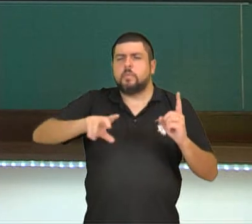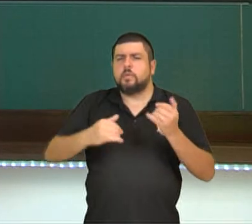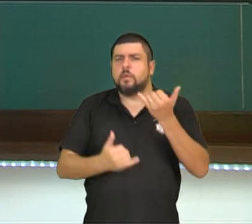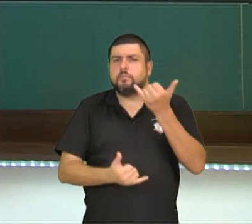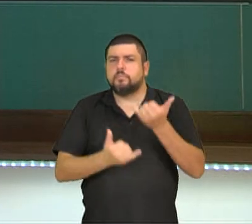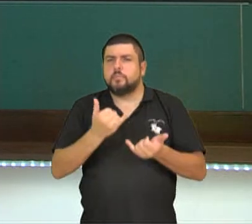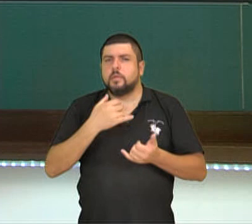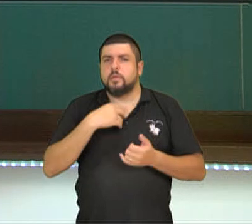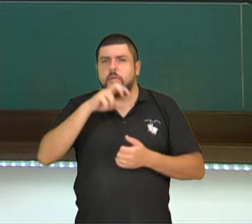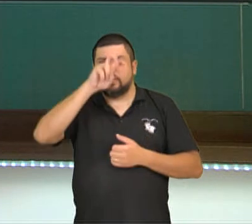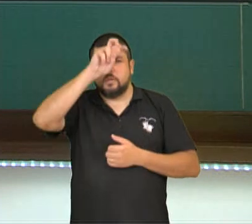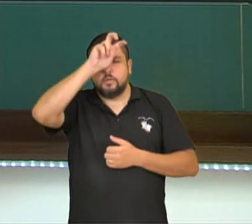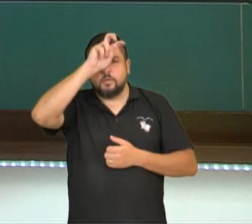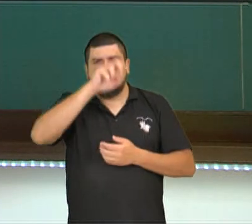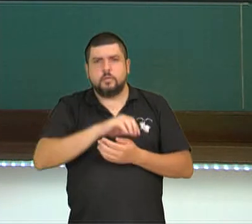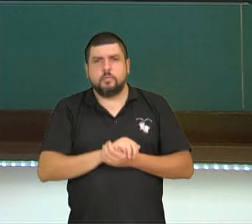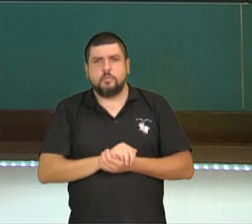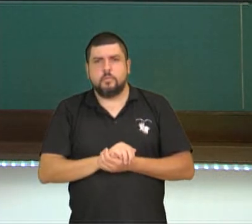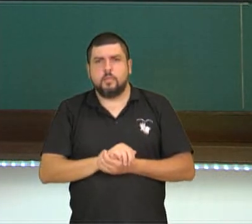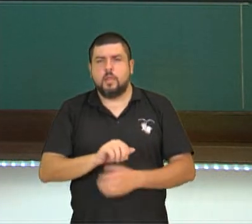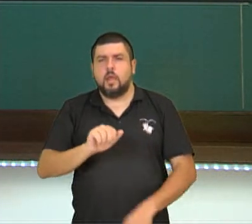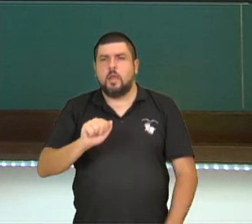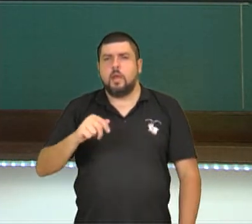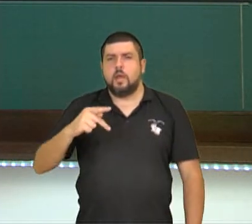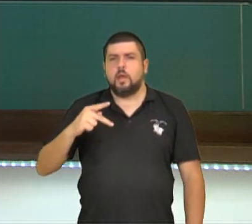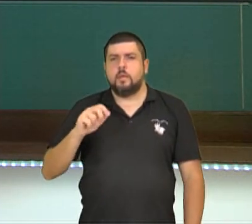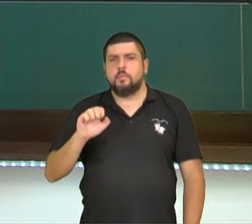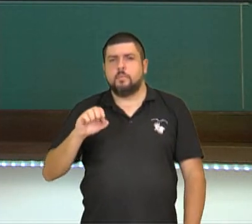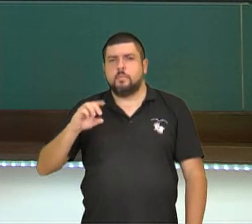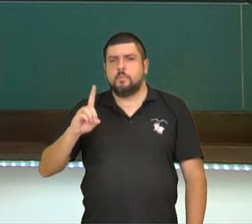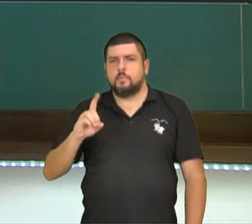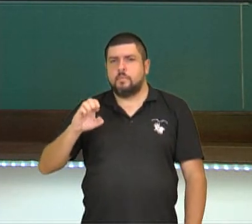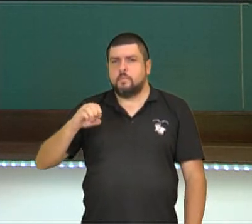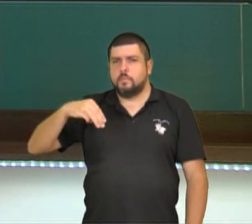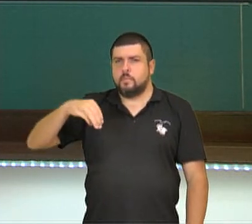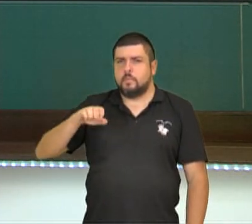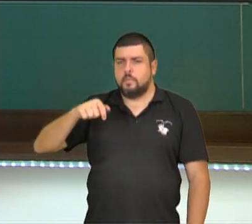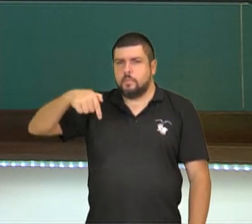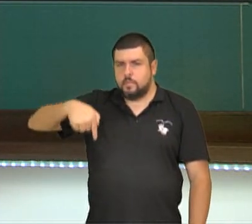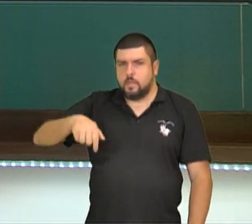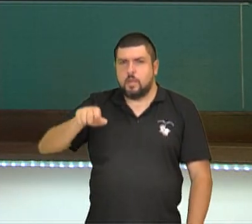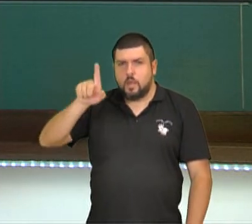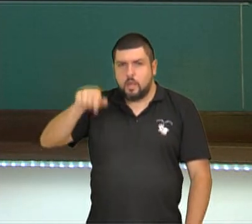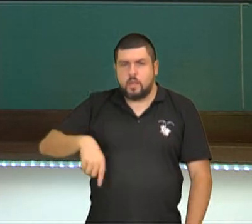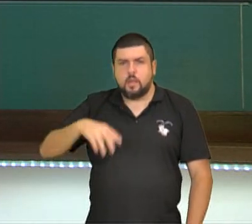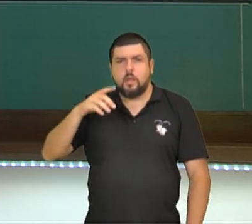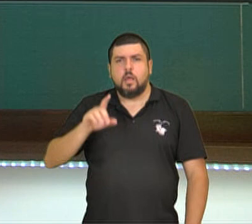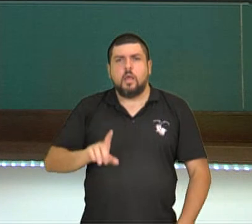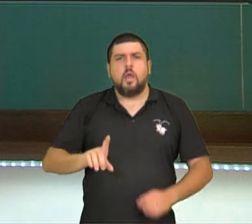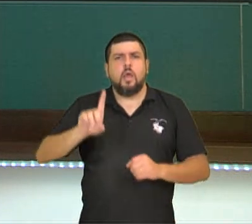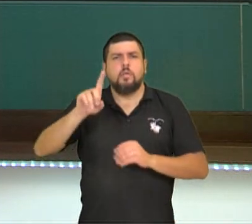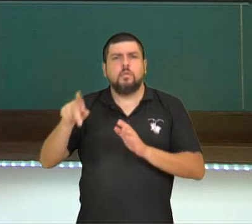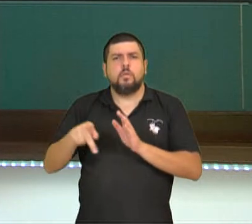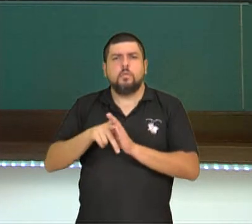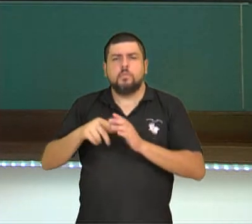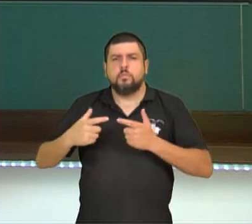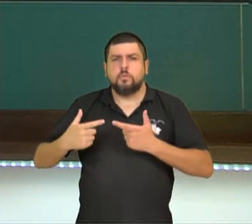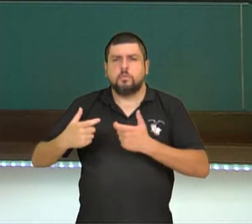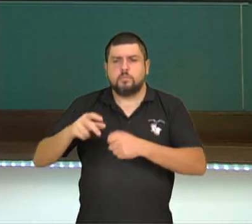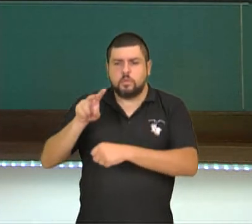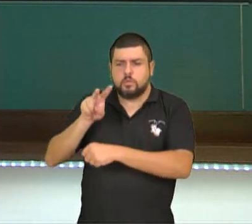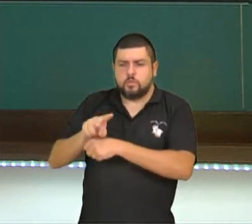Egito Antigo. A Pedemeque é uma divindade muito peculiar, porque era o deus da guerra, protetor do